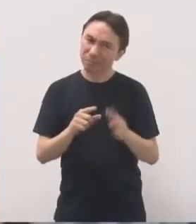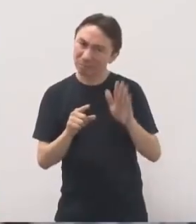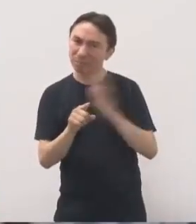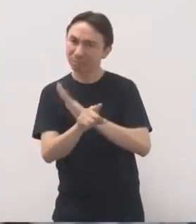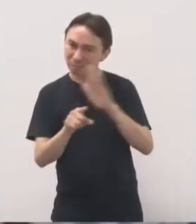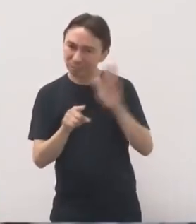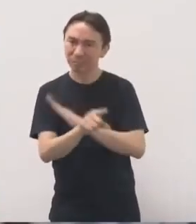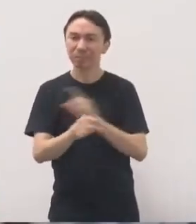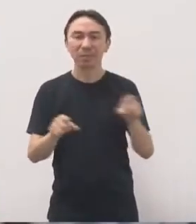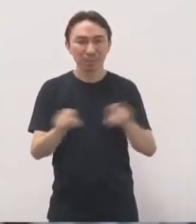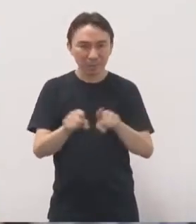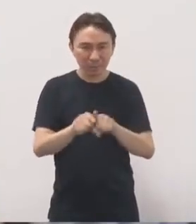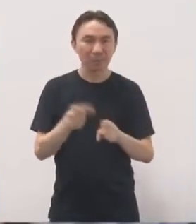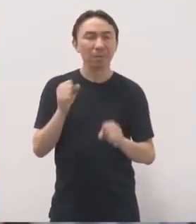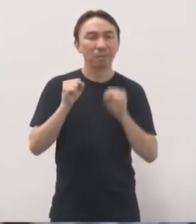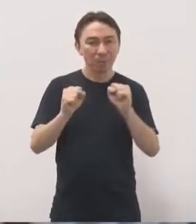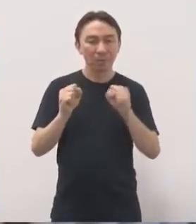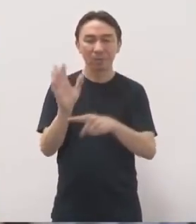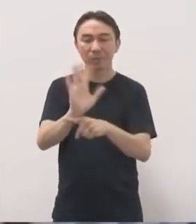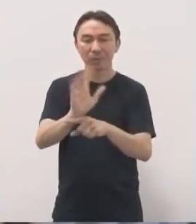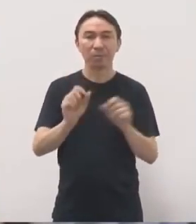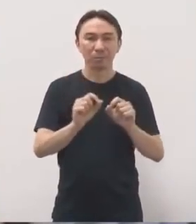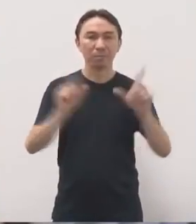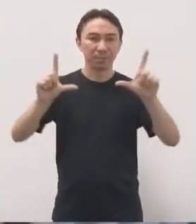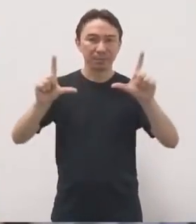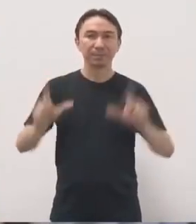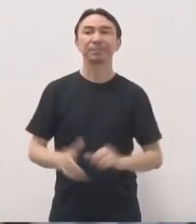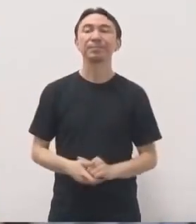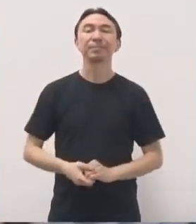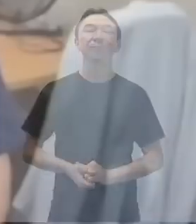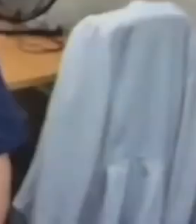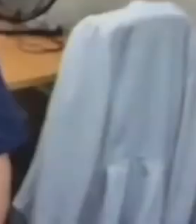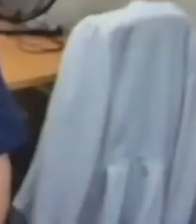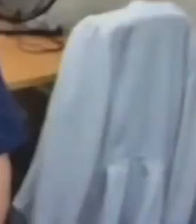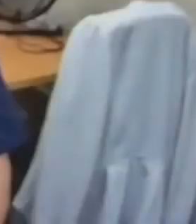tá bom? Pode soltar o vídeo já, pessoal.